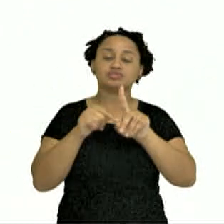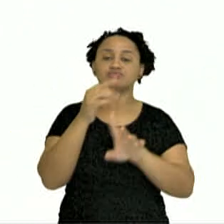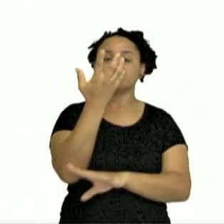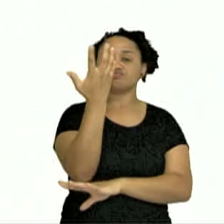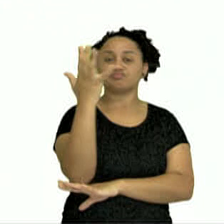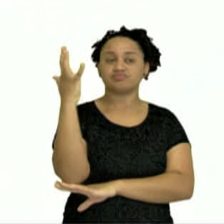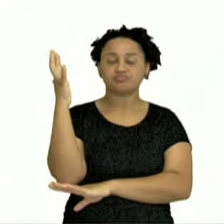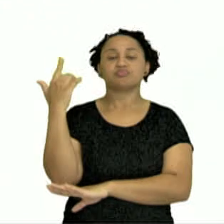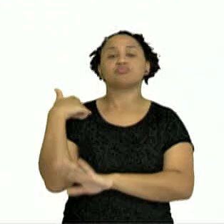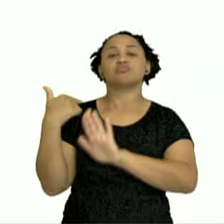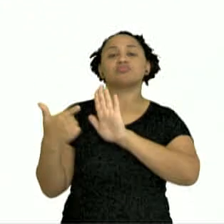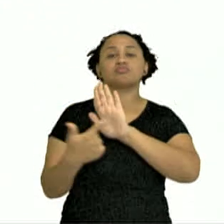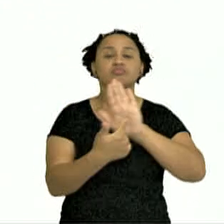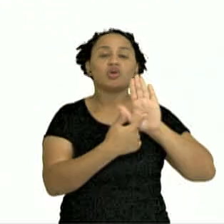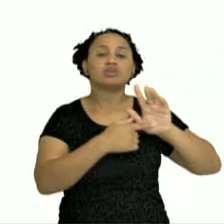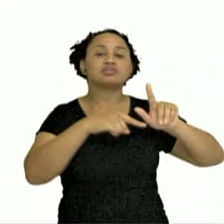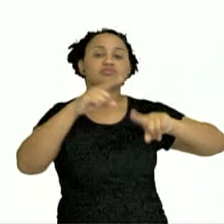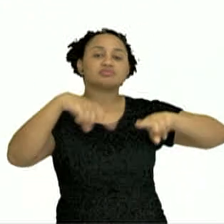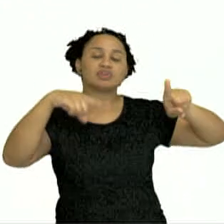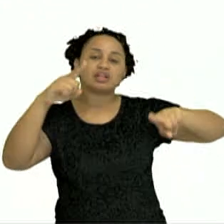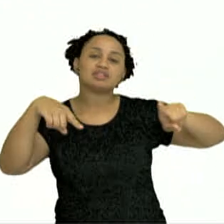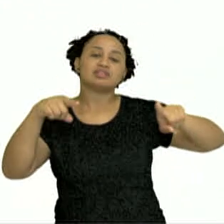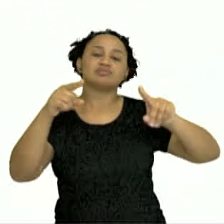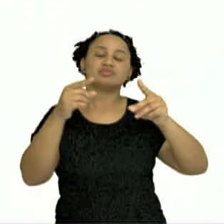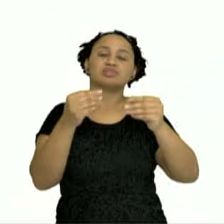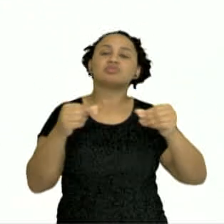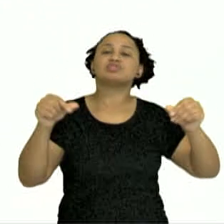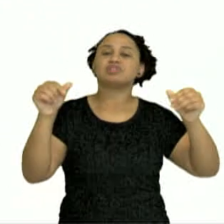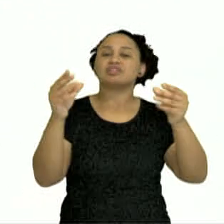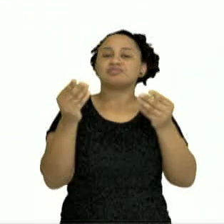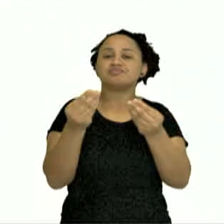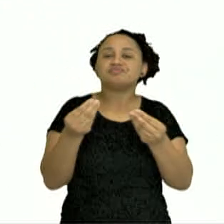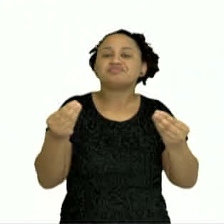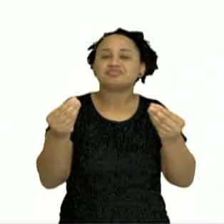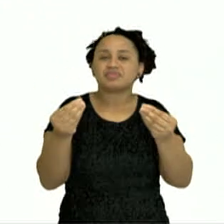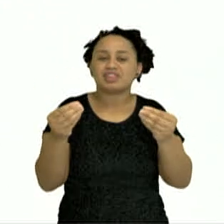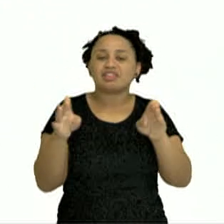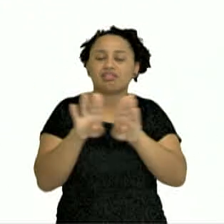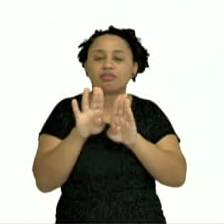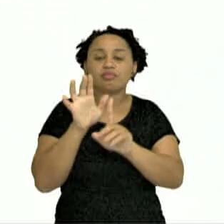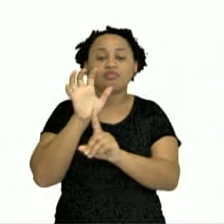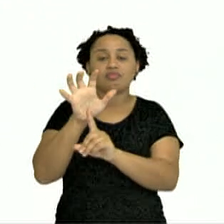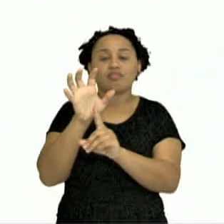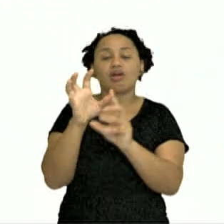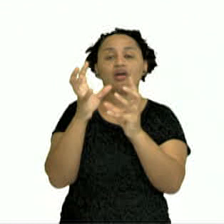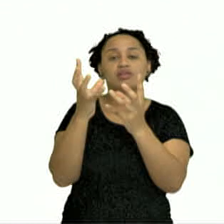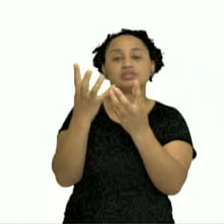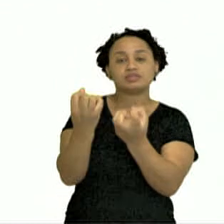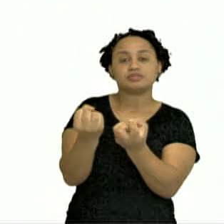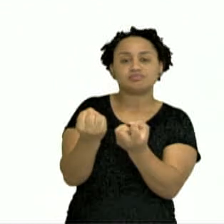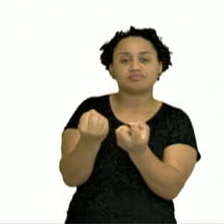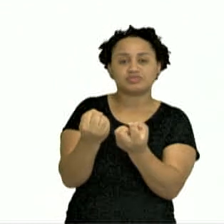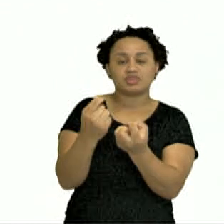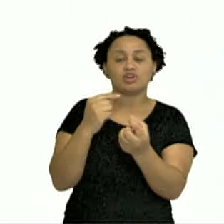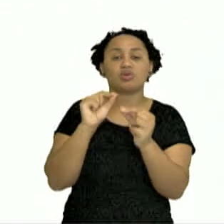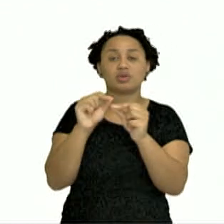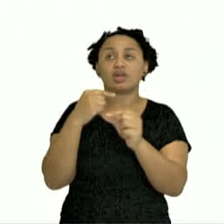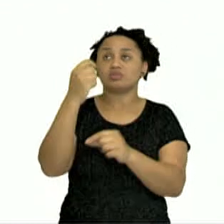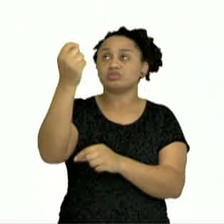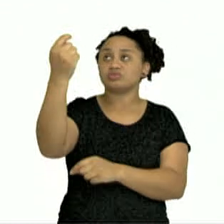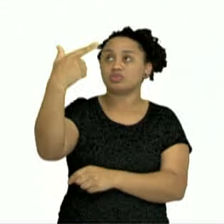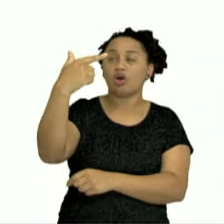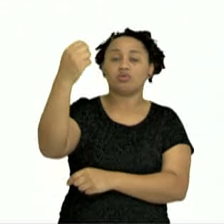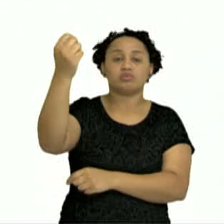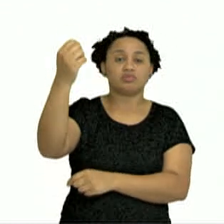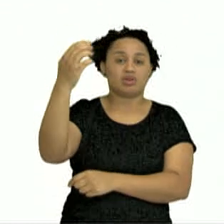vegetal apresentam grande variação na densidade, o que influencia diretamente na absorção da irradiação de